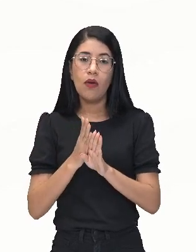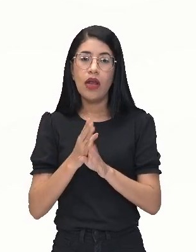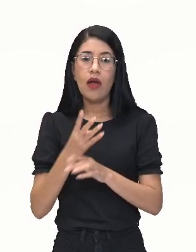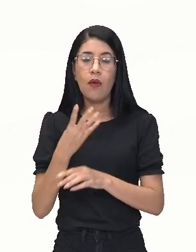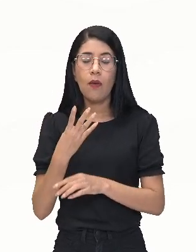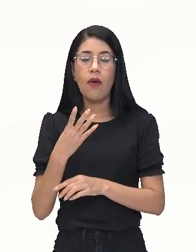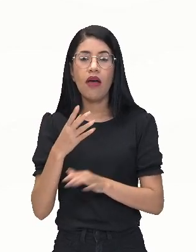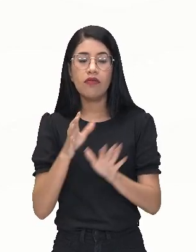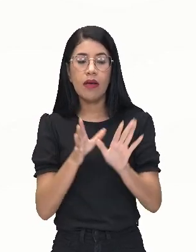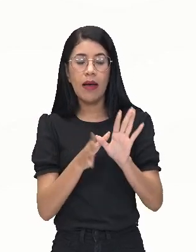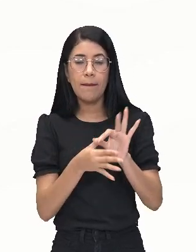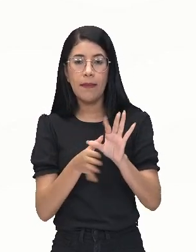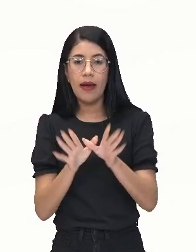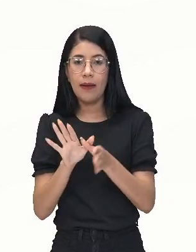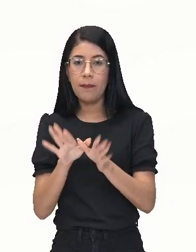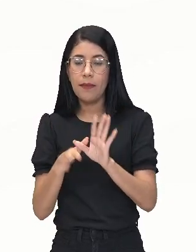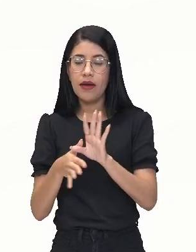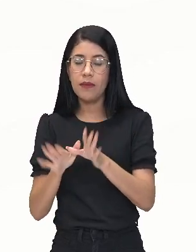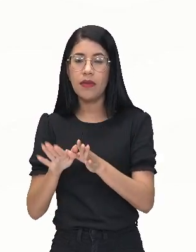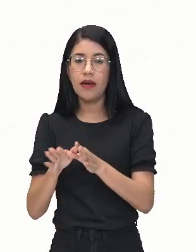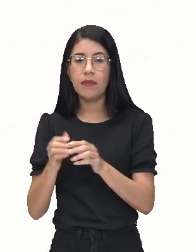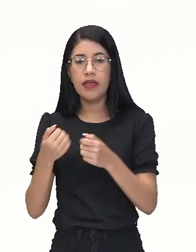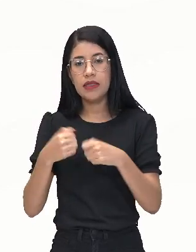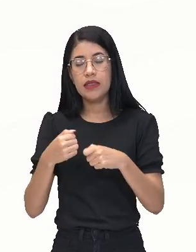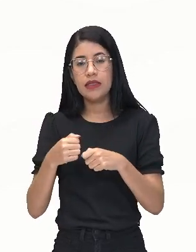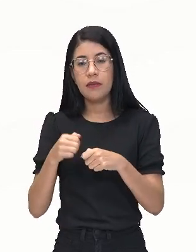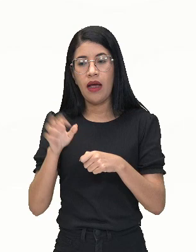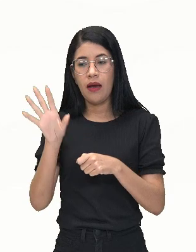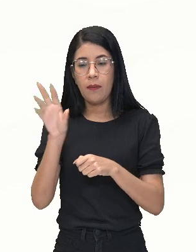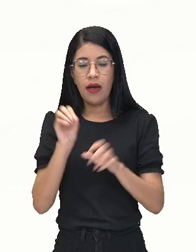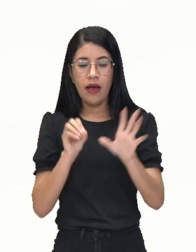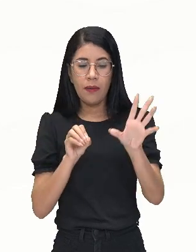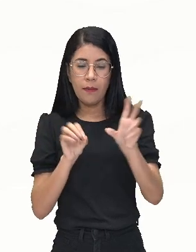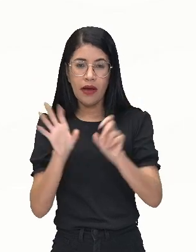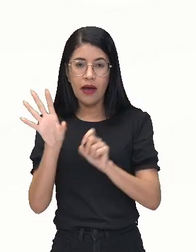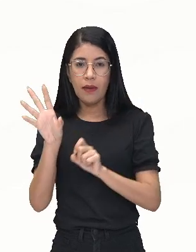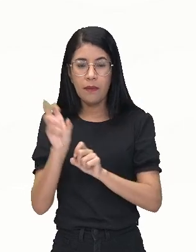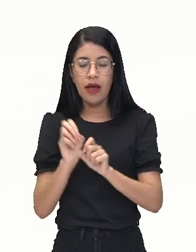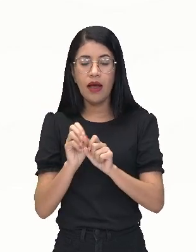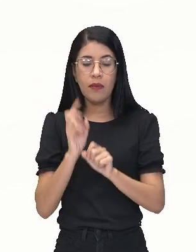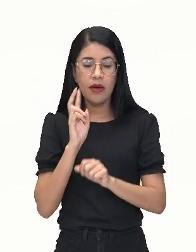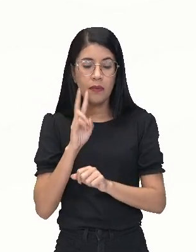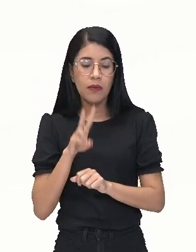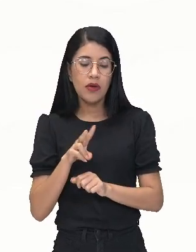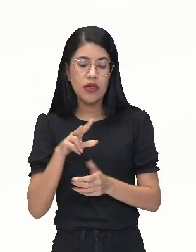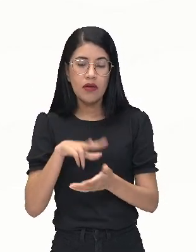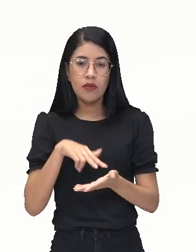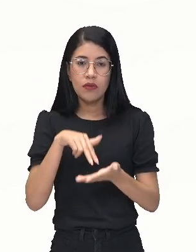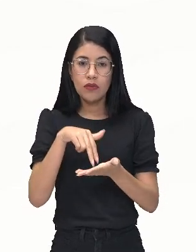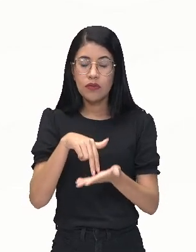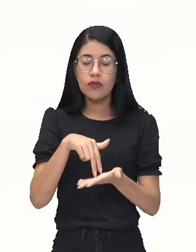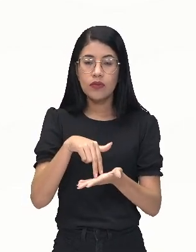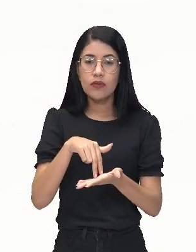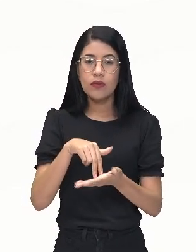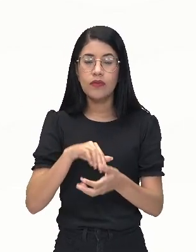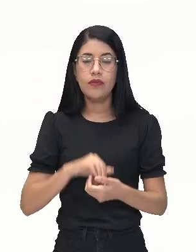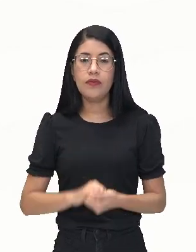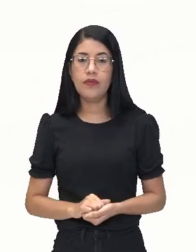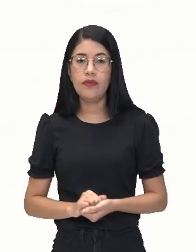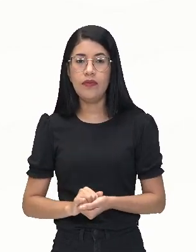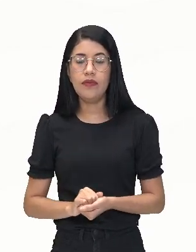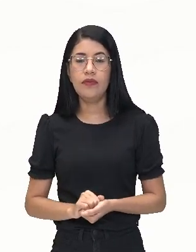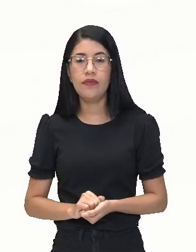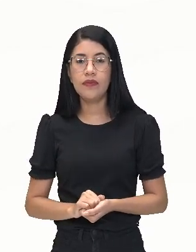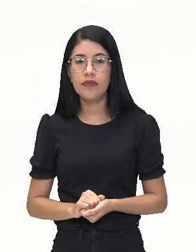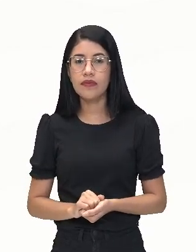4 satélites, ok? Então, são 24 satélites Navstar que ficam lá em órbita e você tem